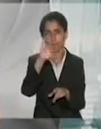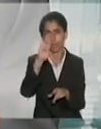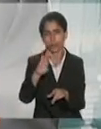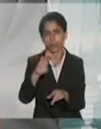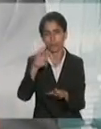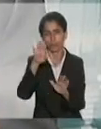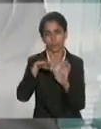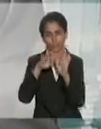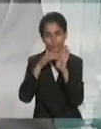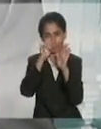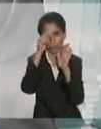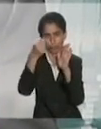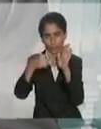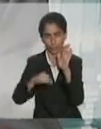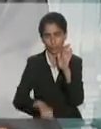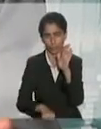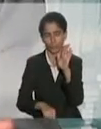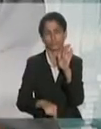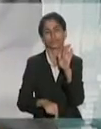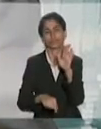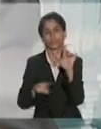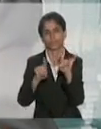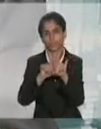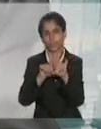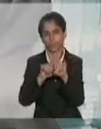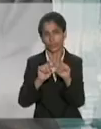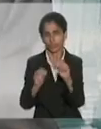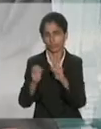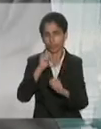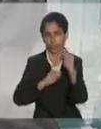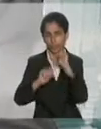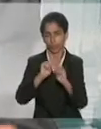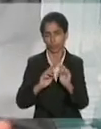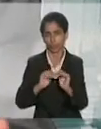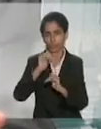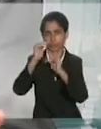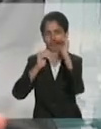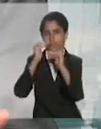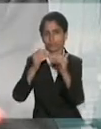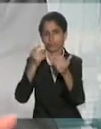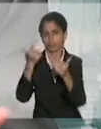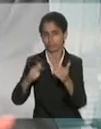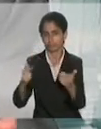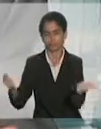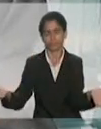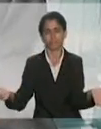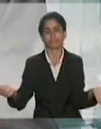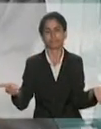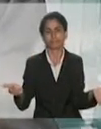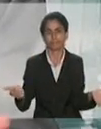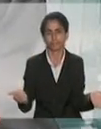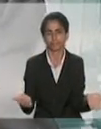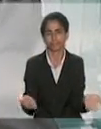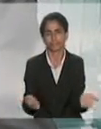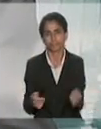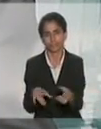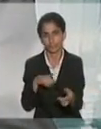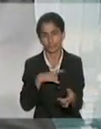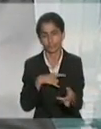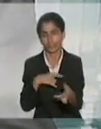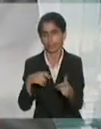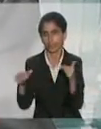recessivo, está em queda, a economia não está crescendo. E se a economia não está crescendo, está